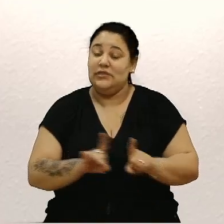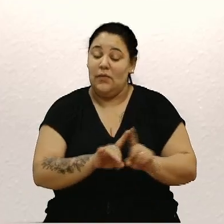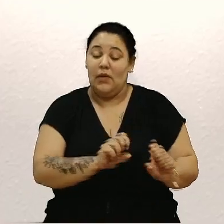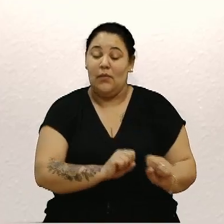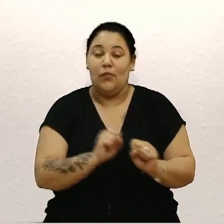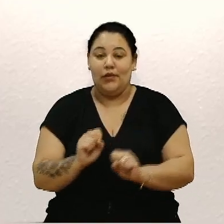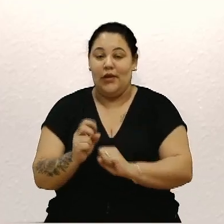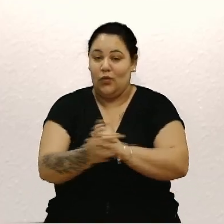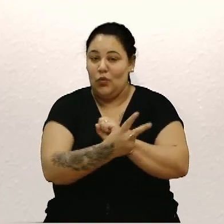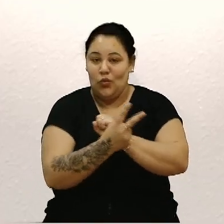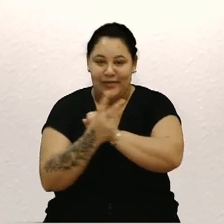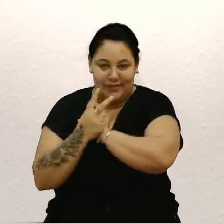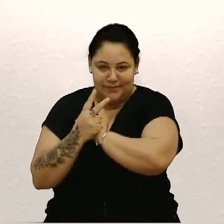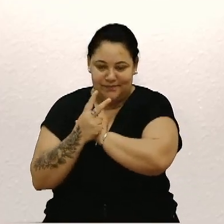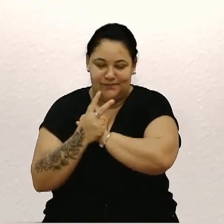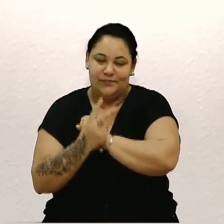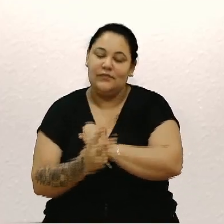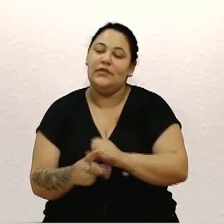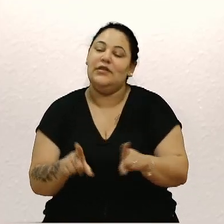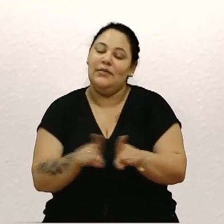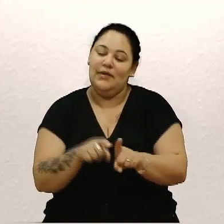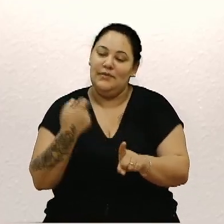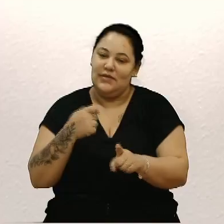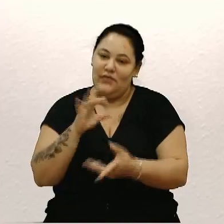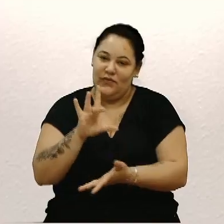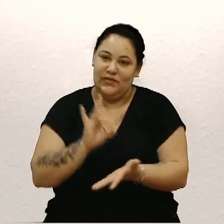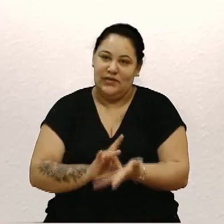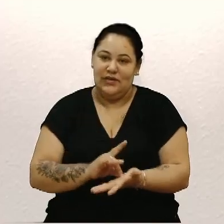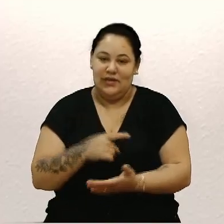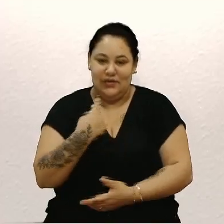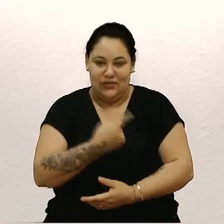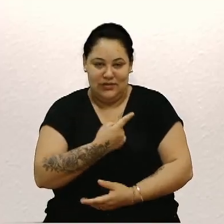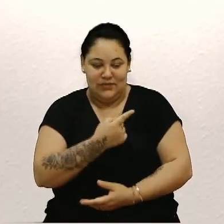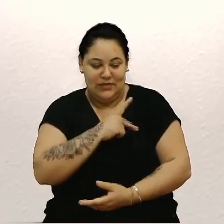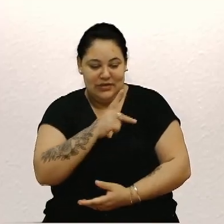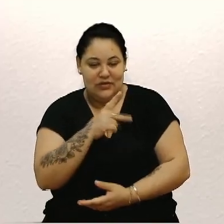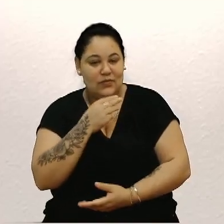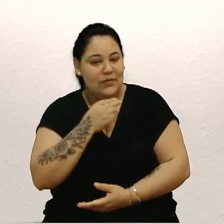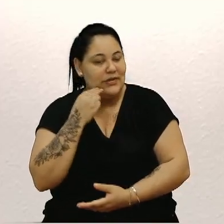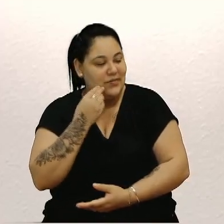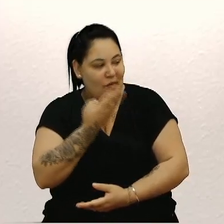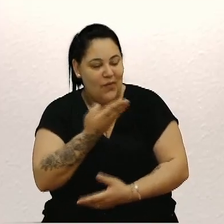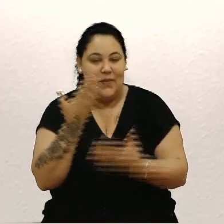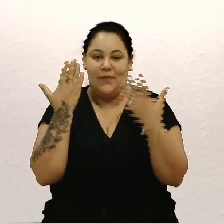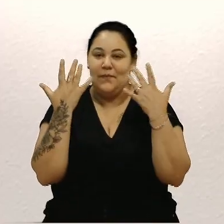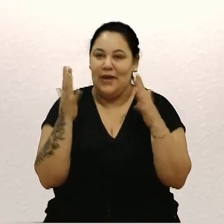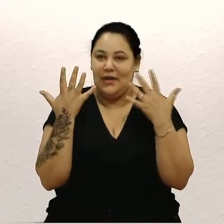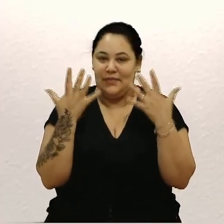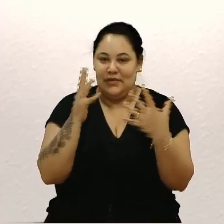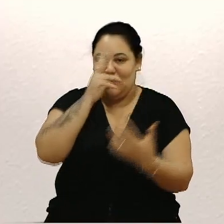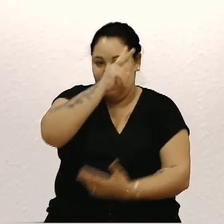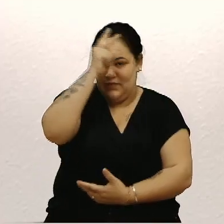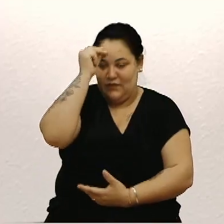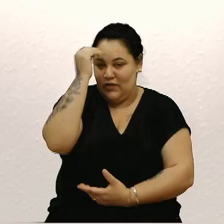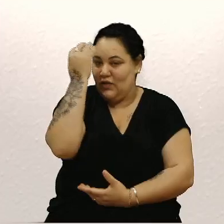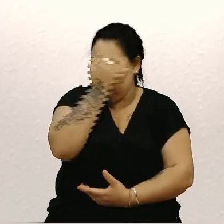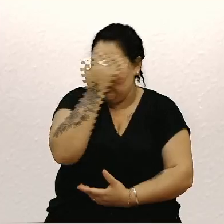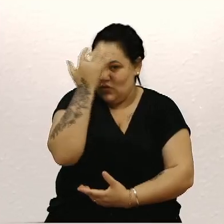nos cuidar. E também não poderia deixar de registrar nossa presidente Marisol e parabenizar o nosso prefeito